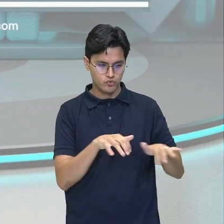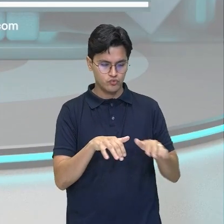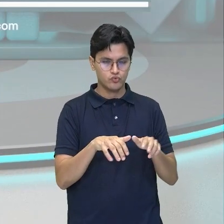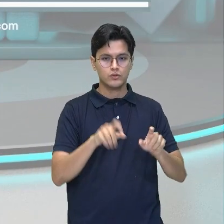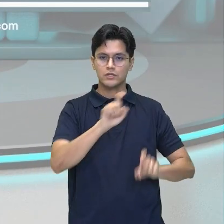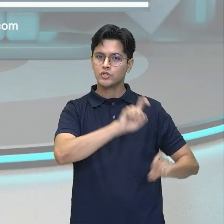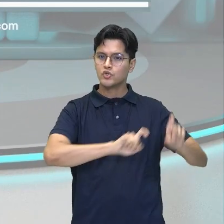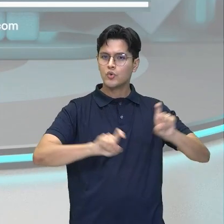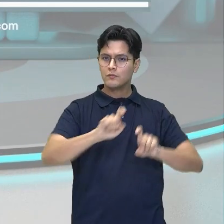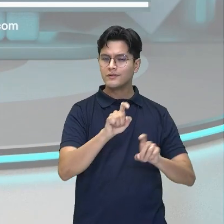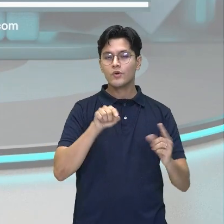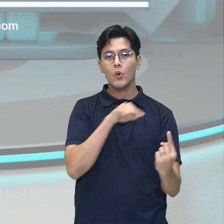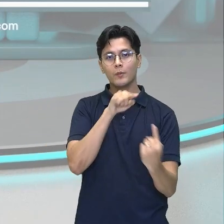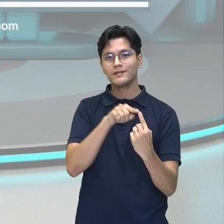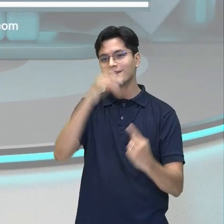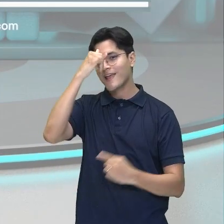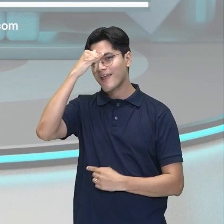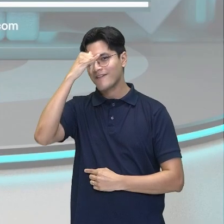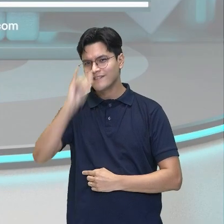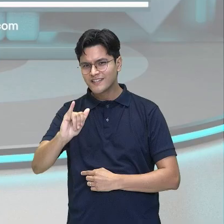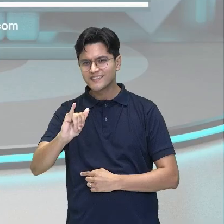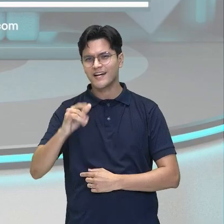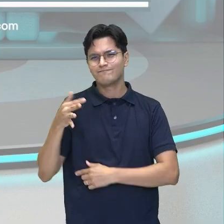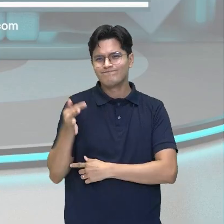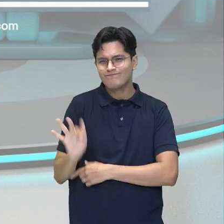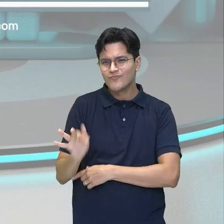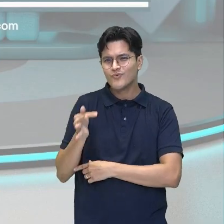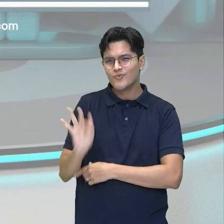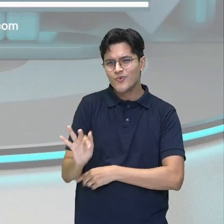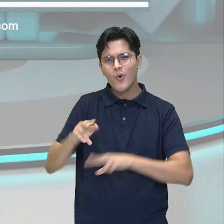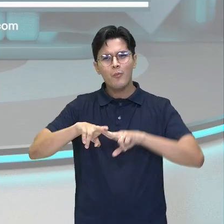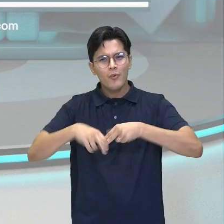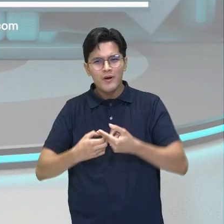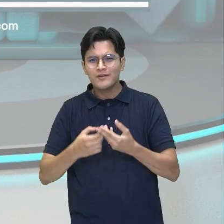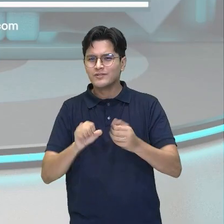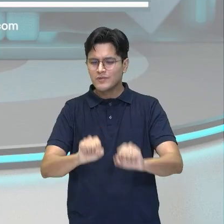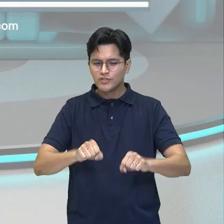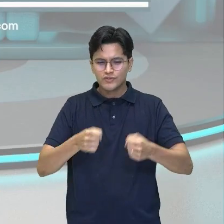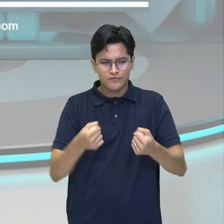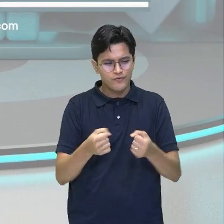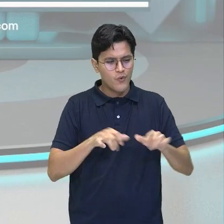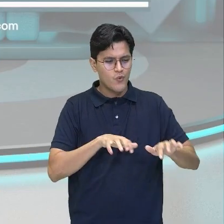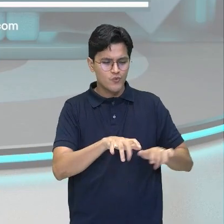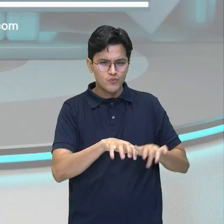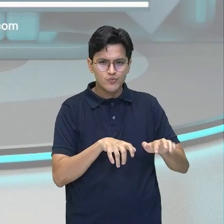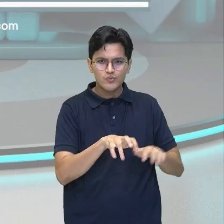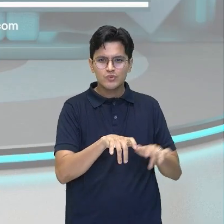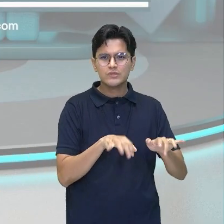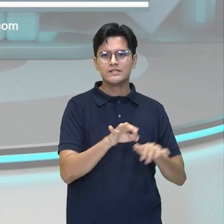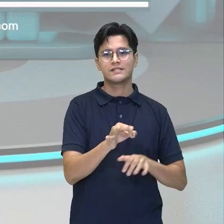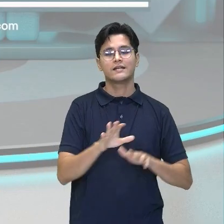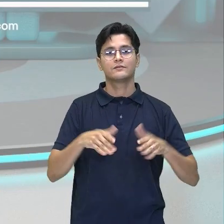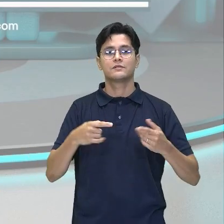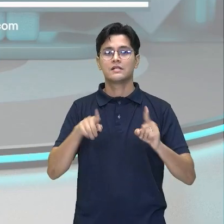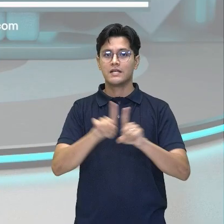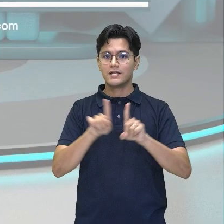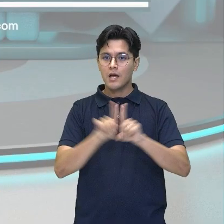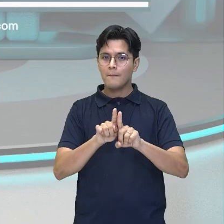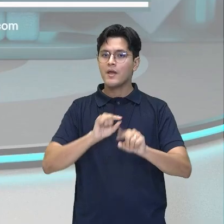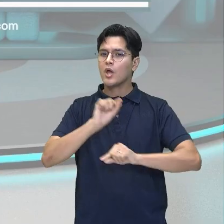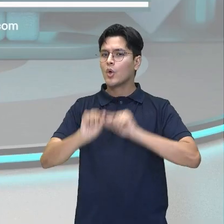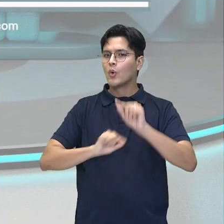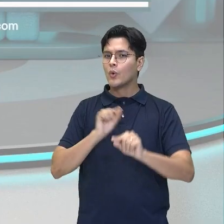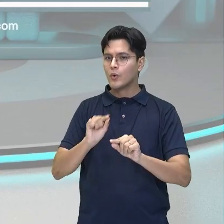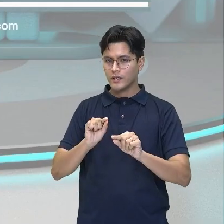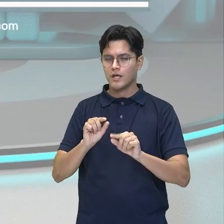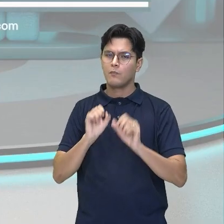para evitar lesões por esforço repetitivo, né? E também ela pode acontecer no momento final ali do período laboral,